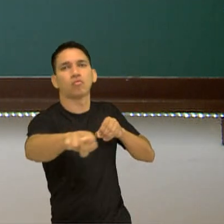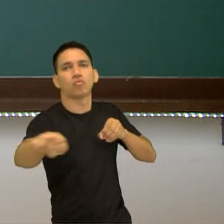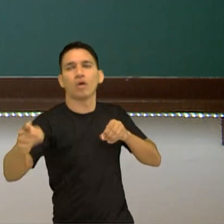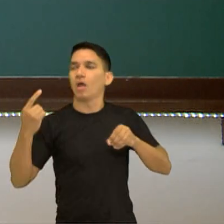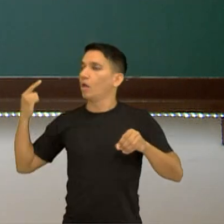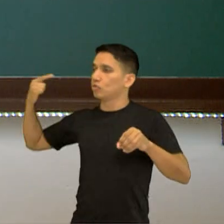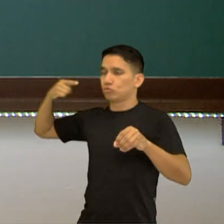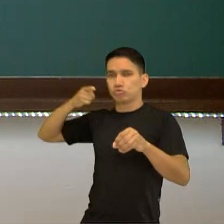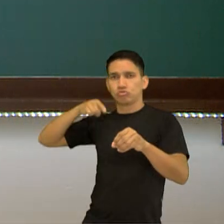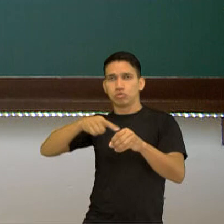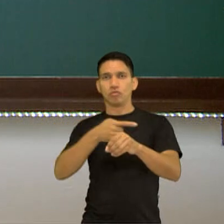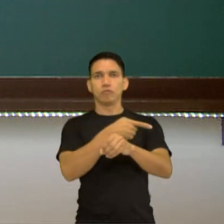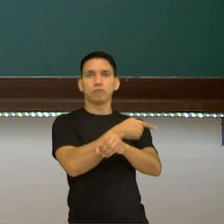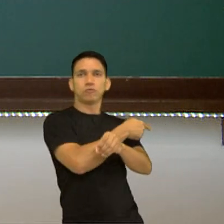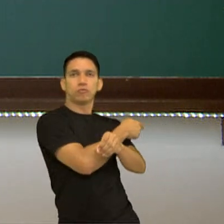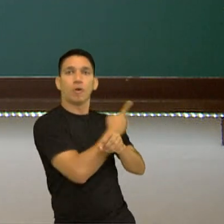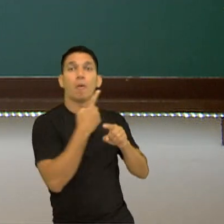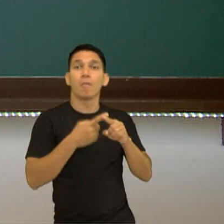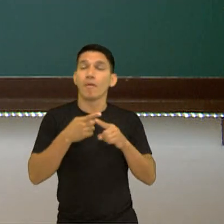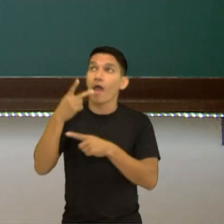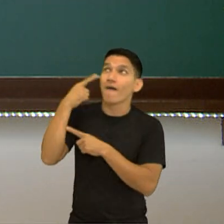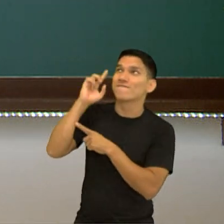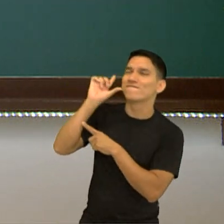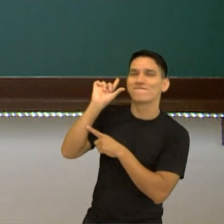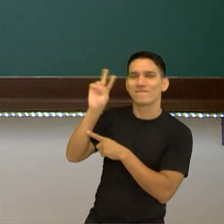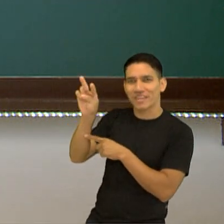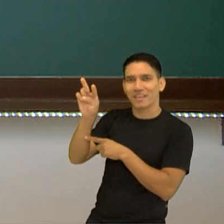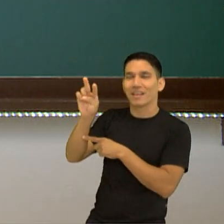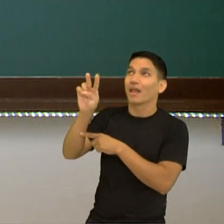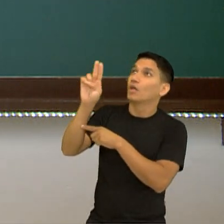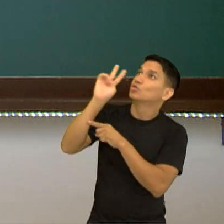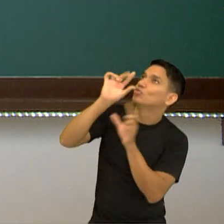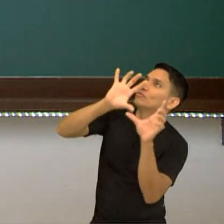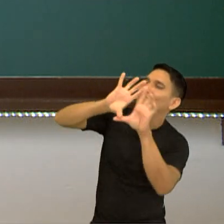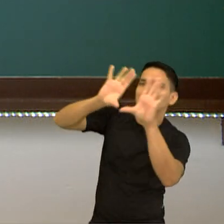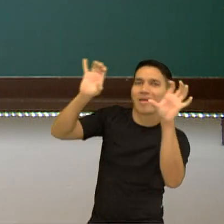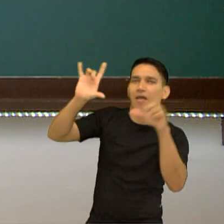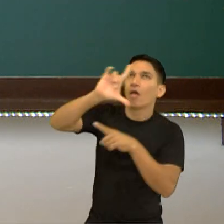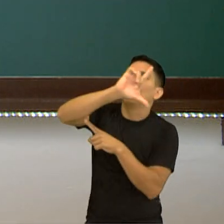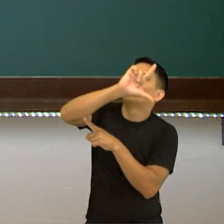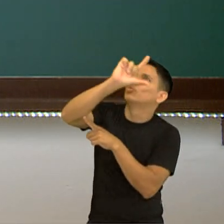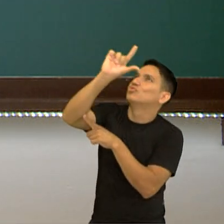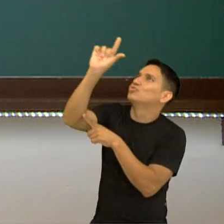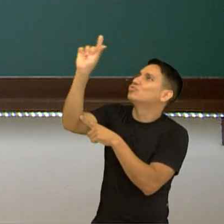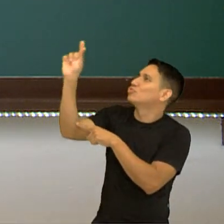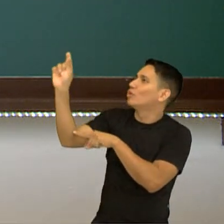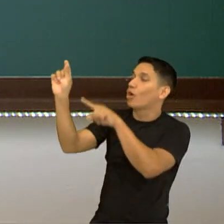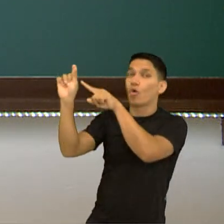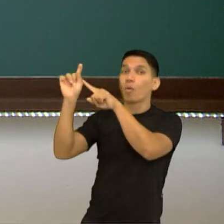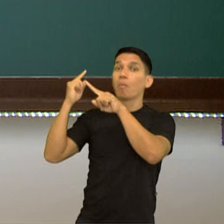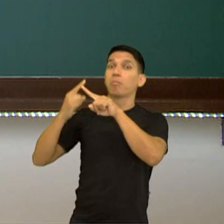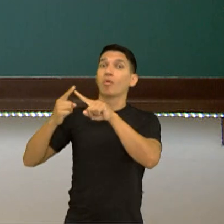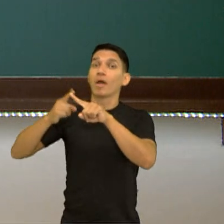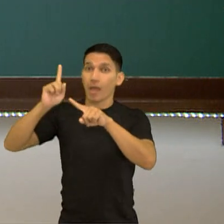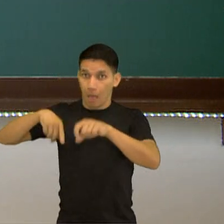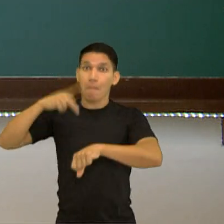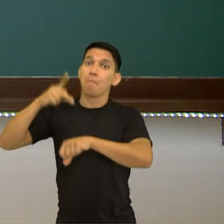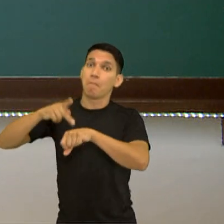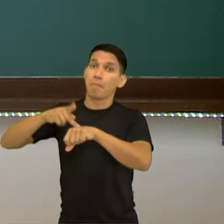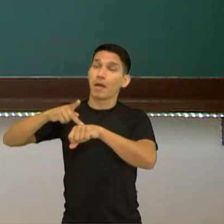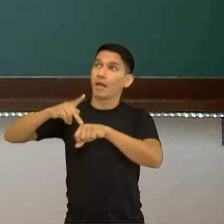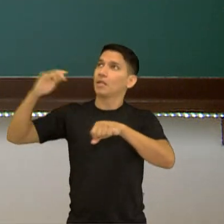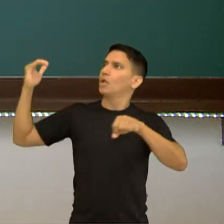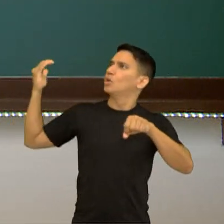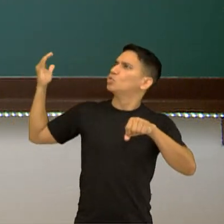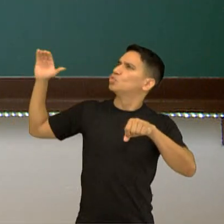planeta. Quando a gente olha uma estrela cadente, você visualiza no céu uma estrela cadente, nada mais é do que um material rochoso que veio